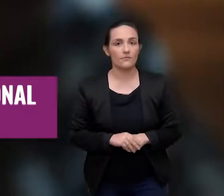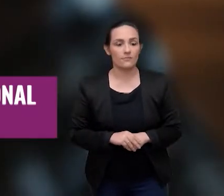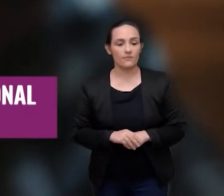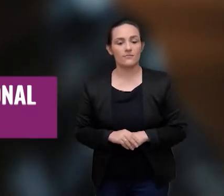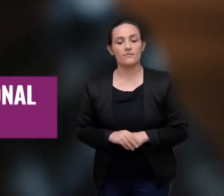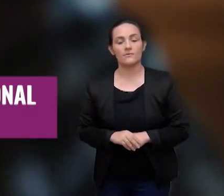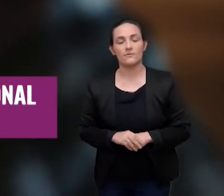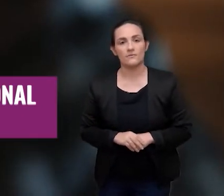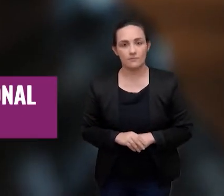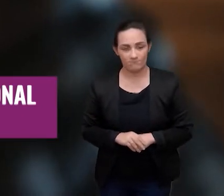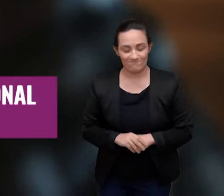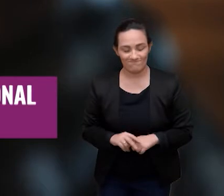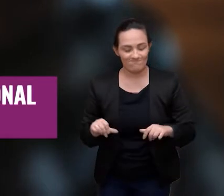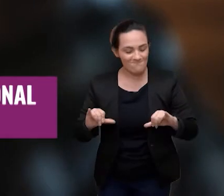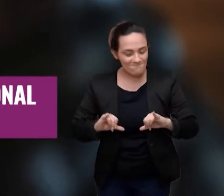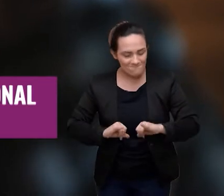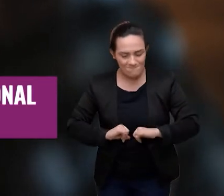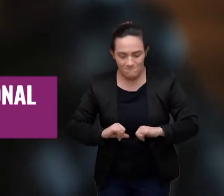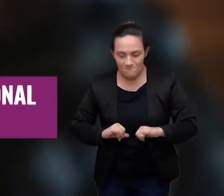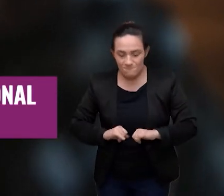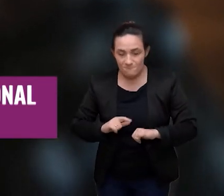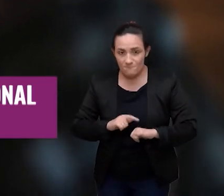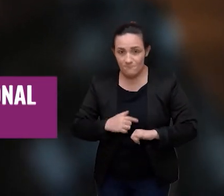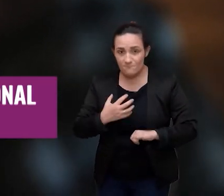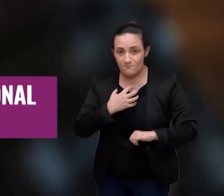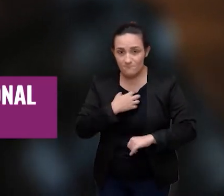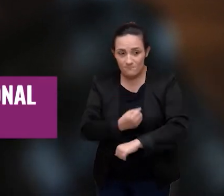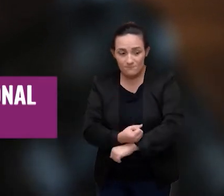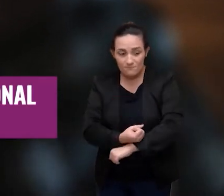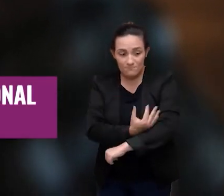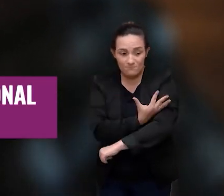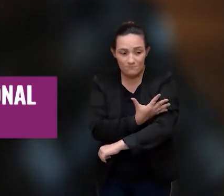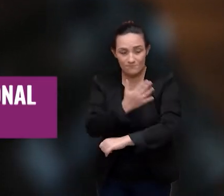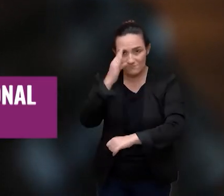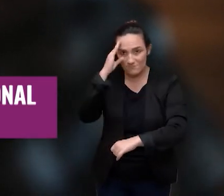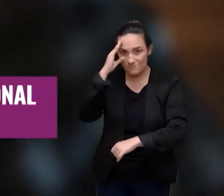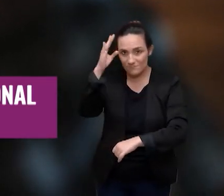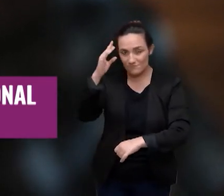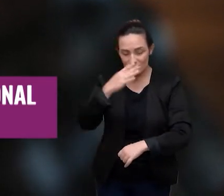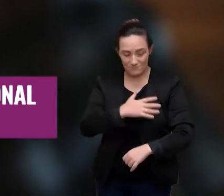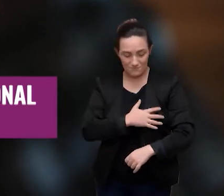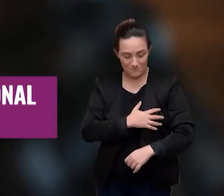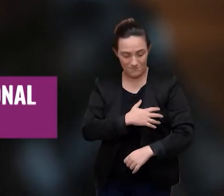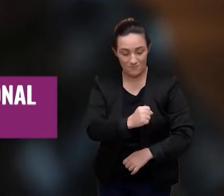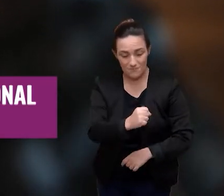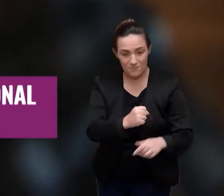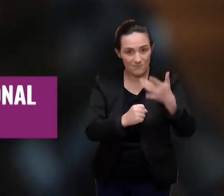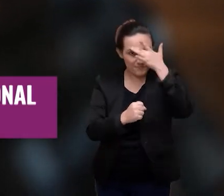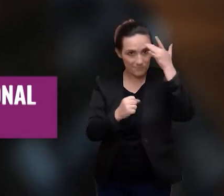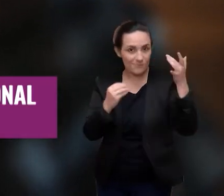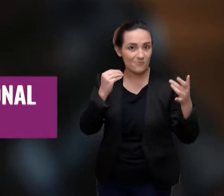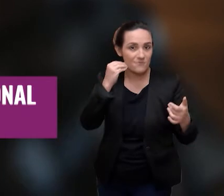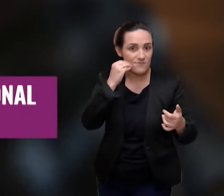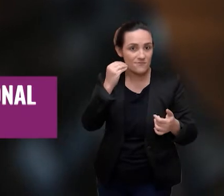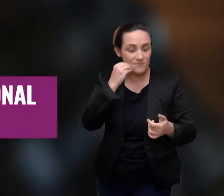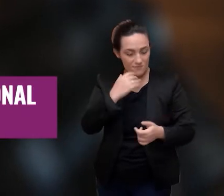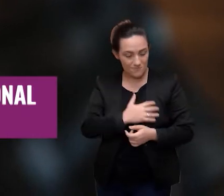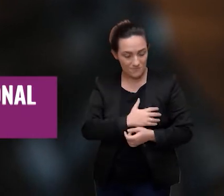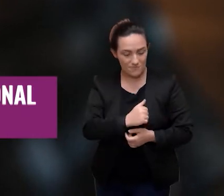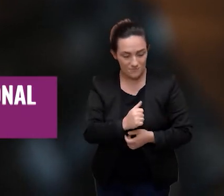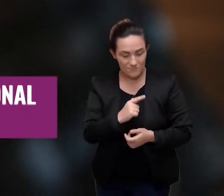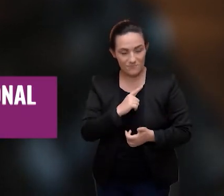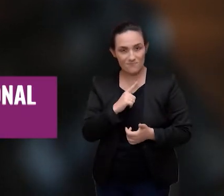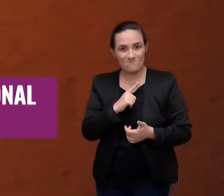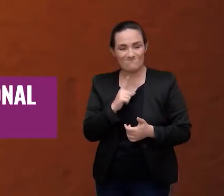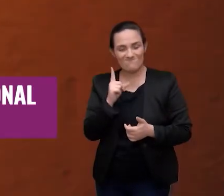suicida, ele tem uma dificuldade emocional, então ele está carregado de um negativismo